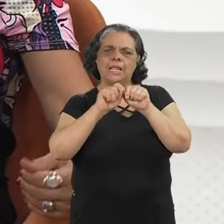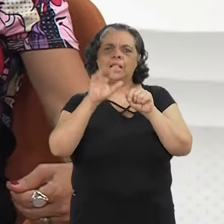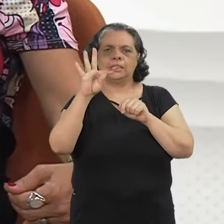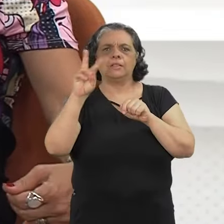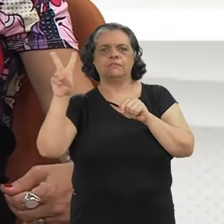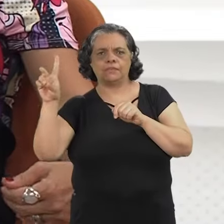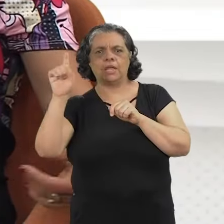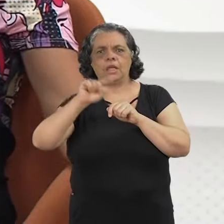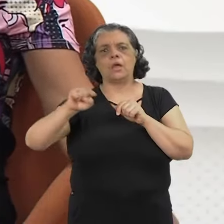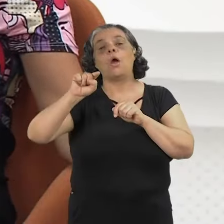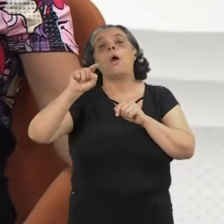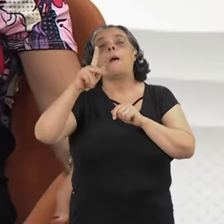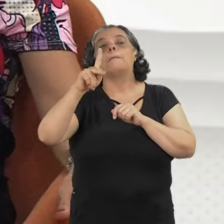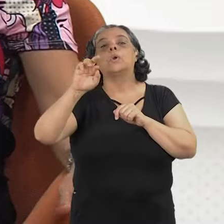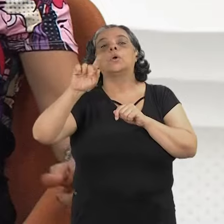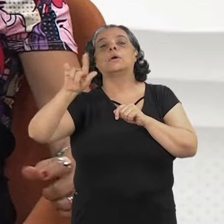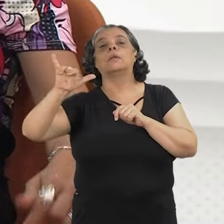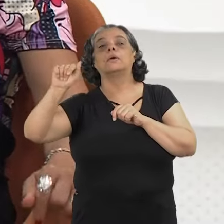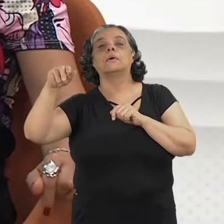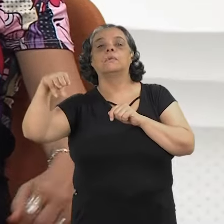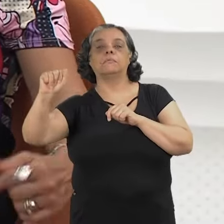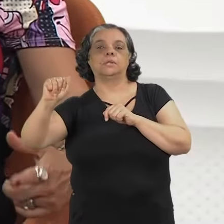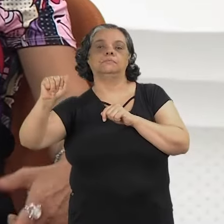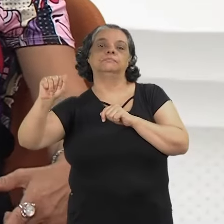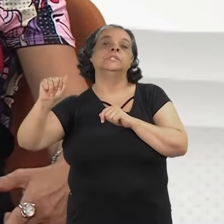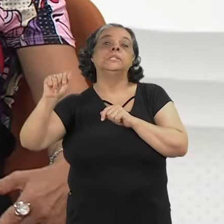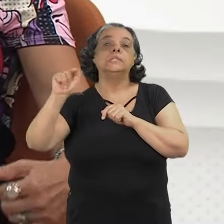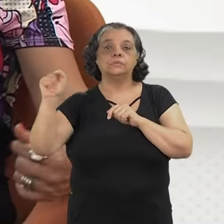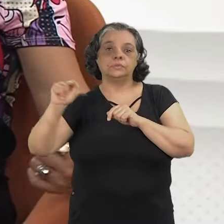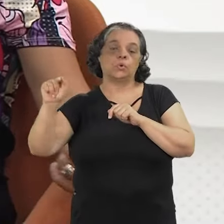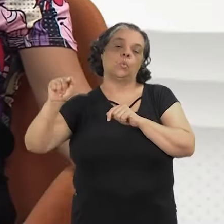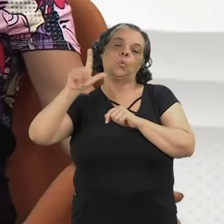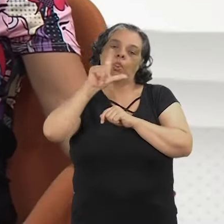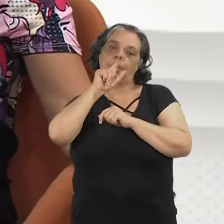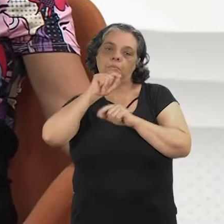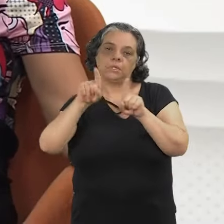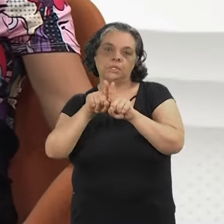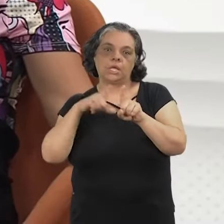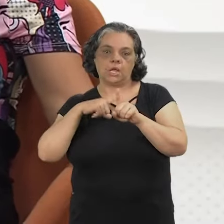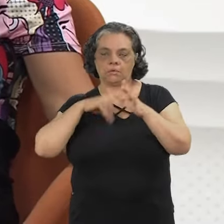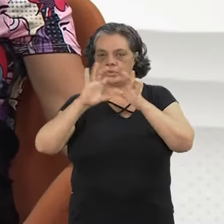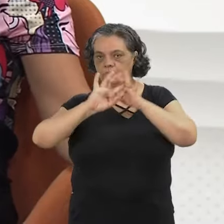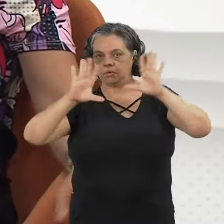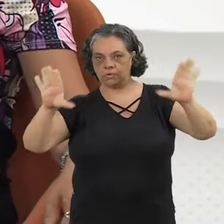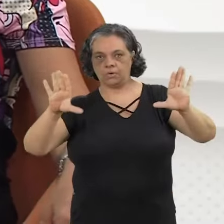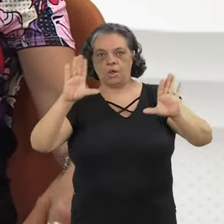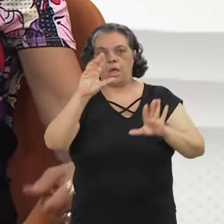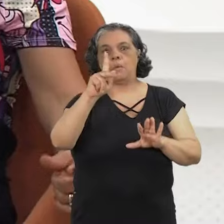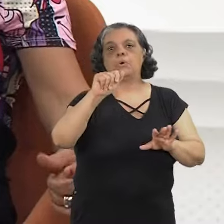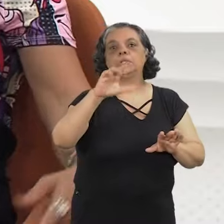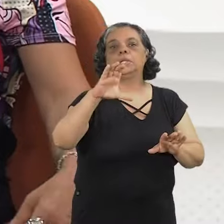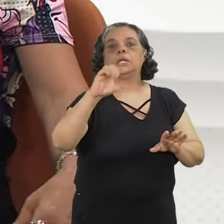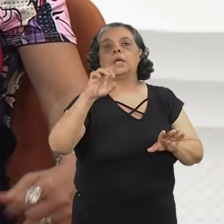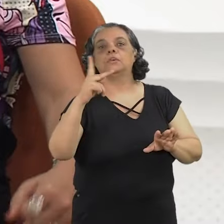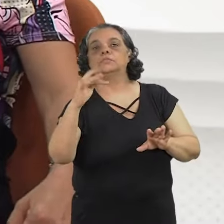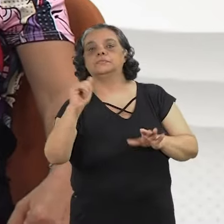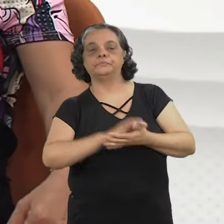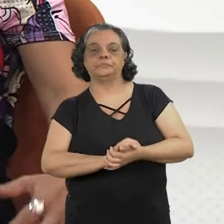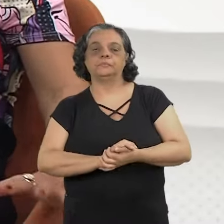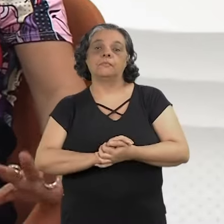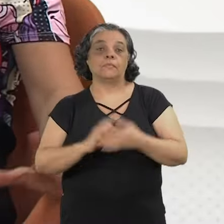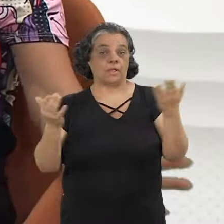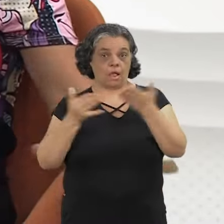TV DH @programa TDH Unicap e o podcast expressão livre que é @ Express livre